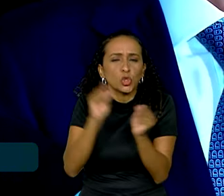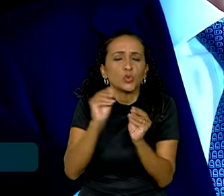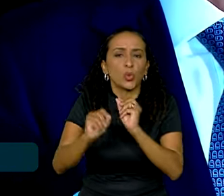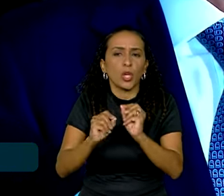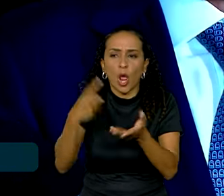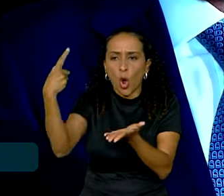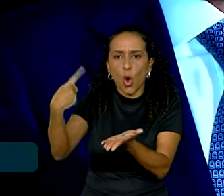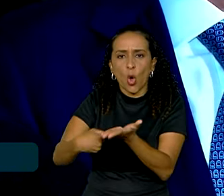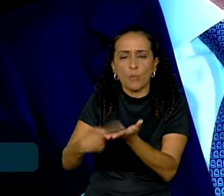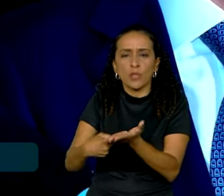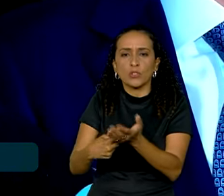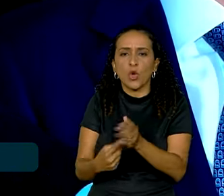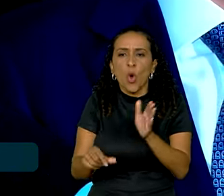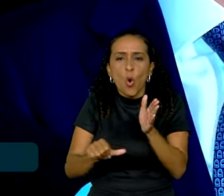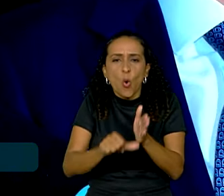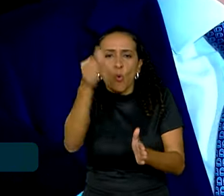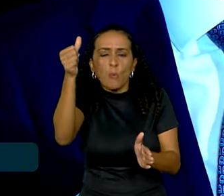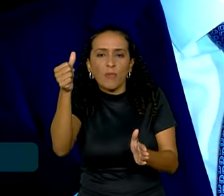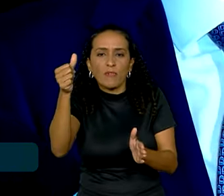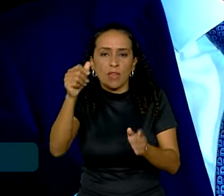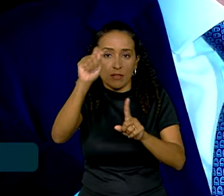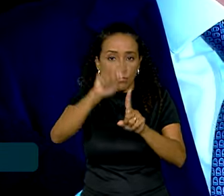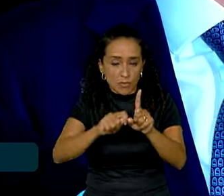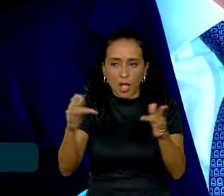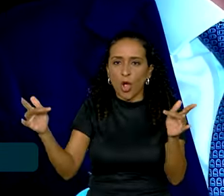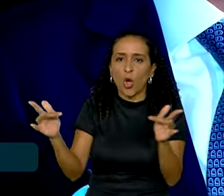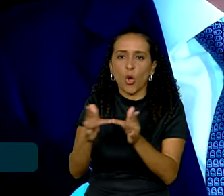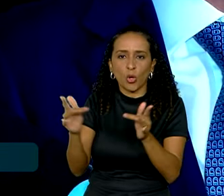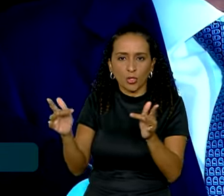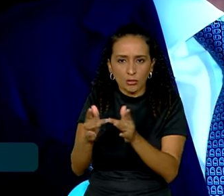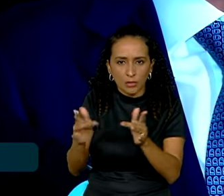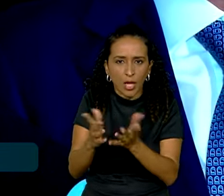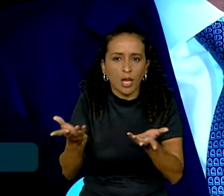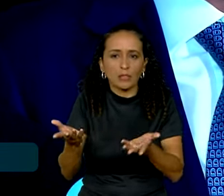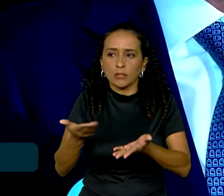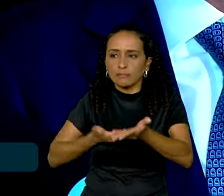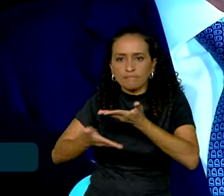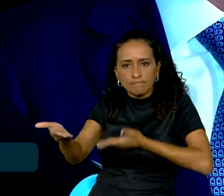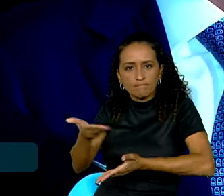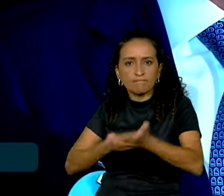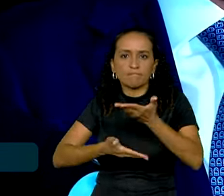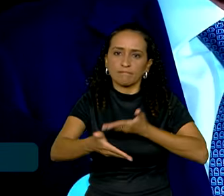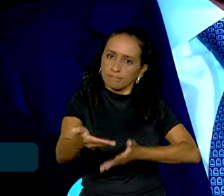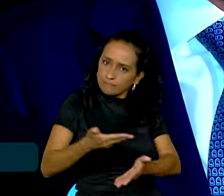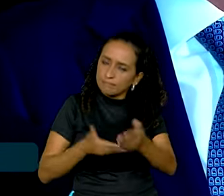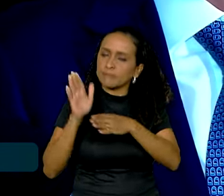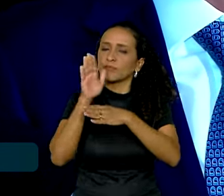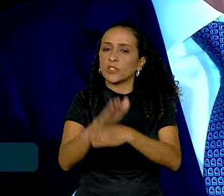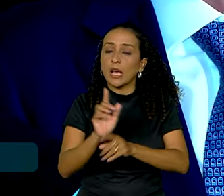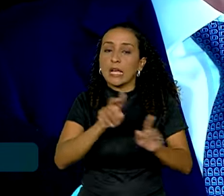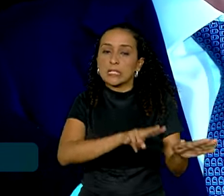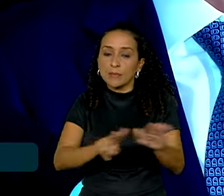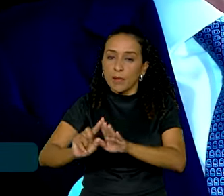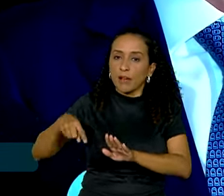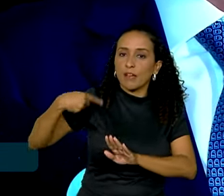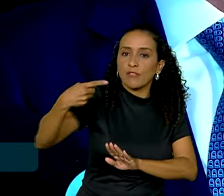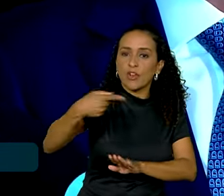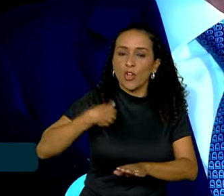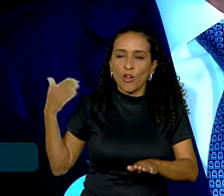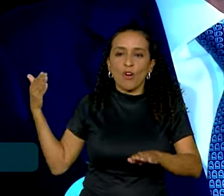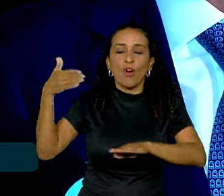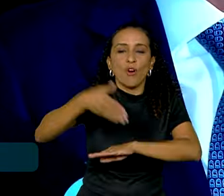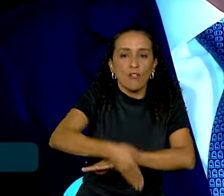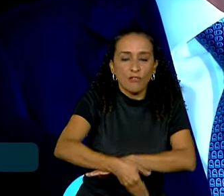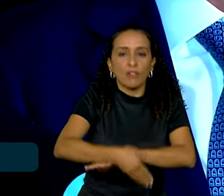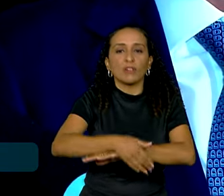de estarmos uma vez por mês em contato portanto num mecanismo de cooperação e na semana que vem eu estarei na República